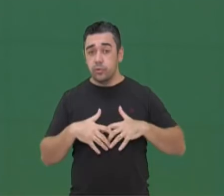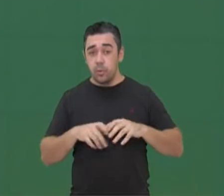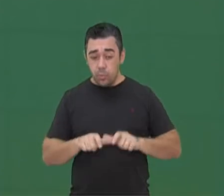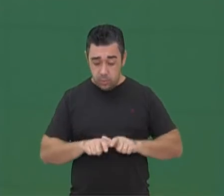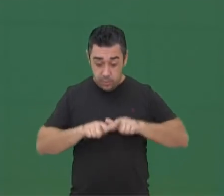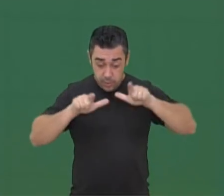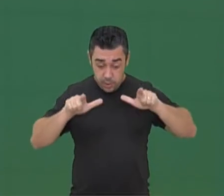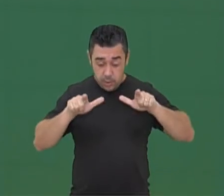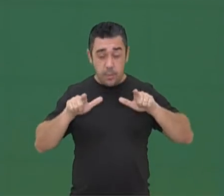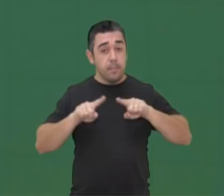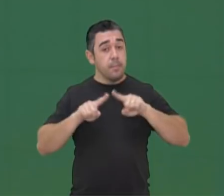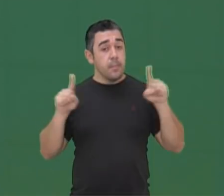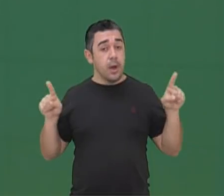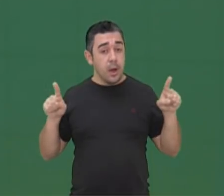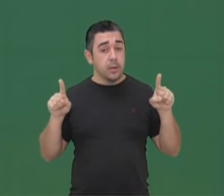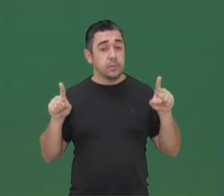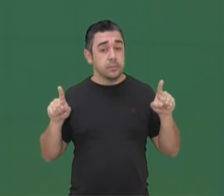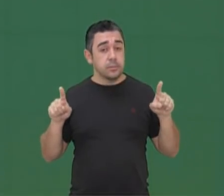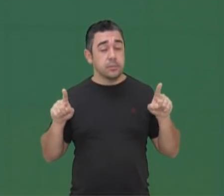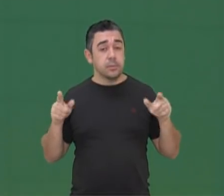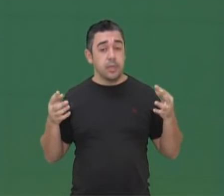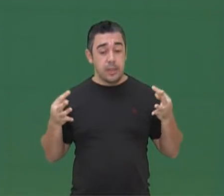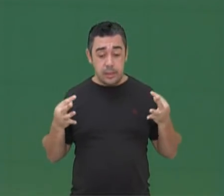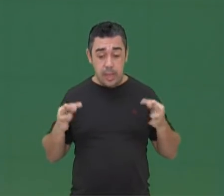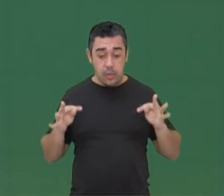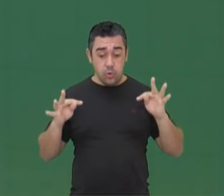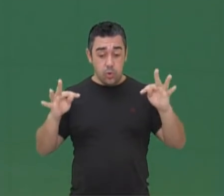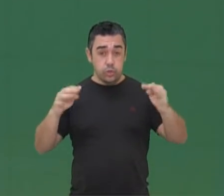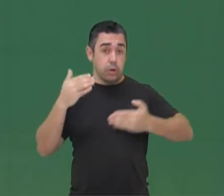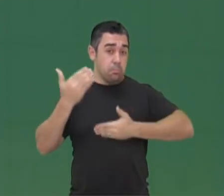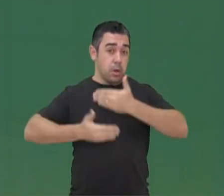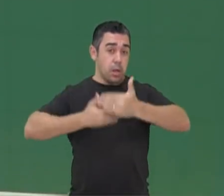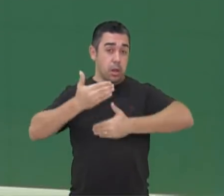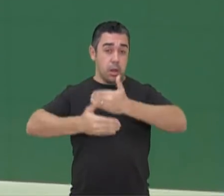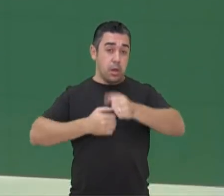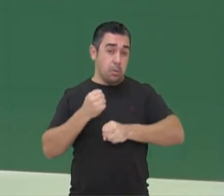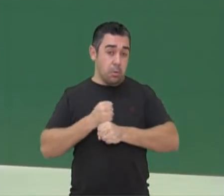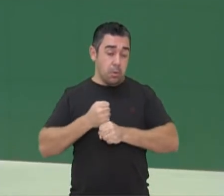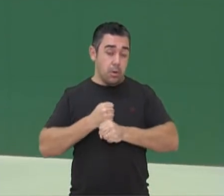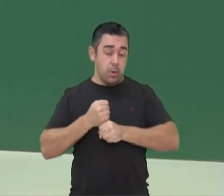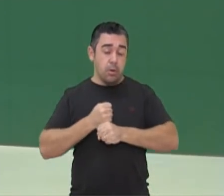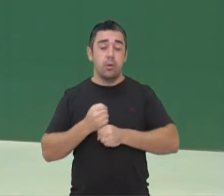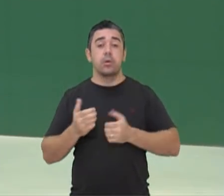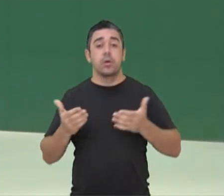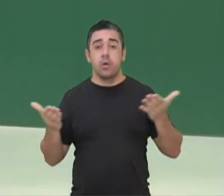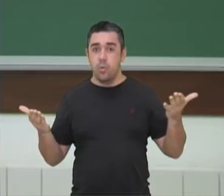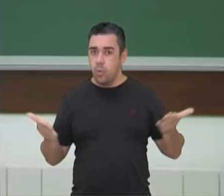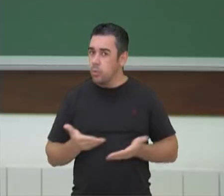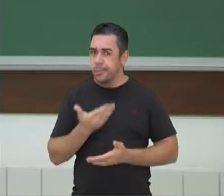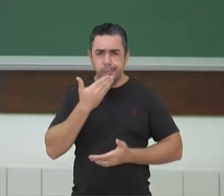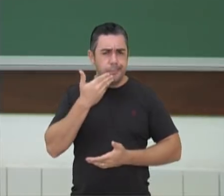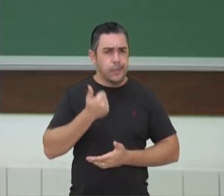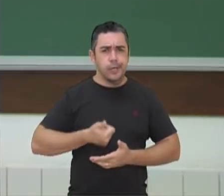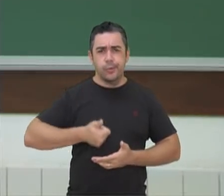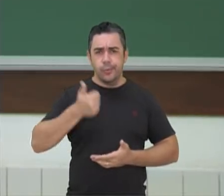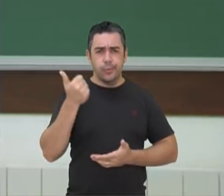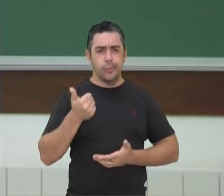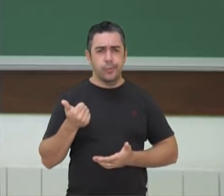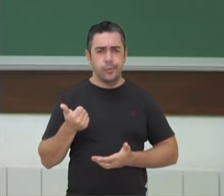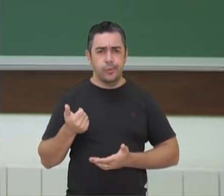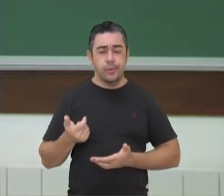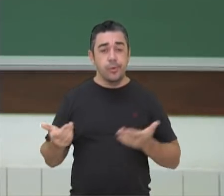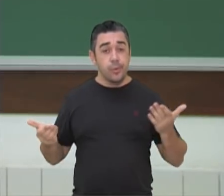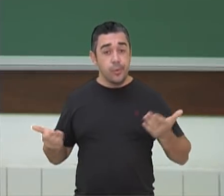ampliar. Porém, com a tecnologia, com o avanço dos anos, das décadas, eles foram sendo melhorados.